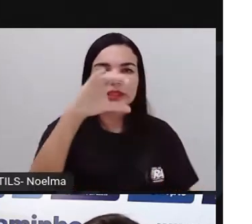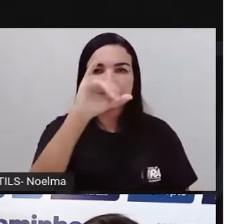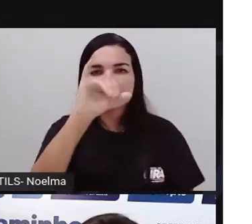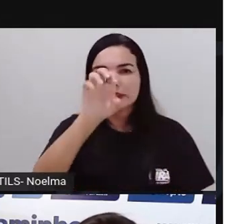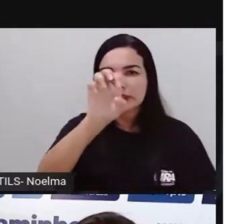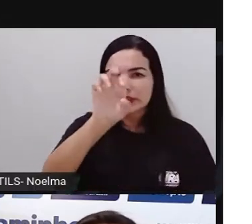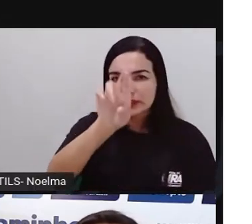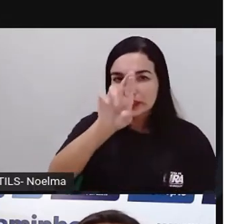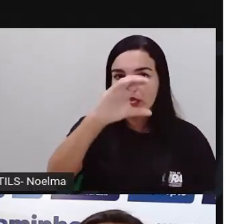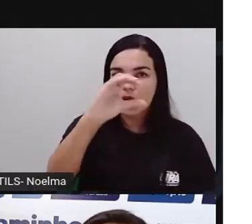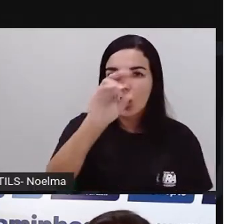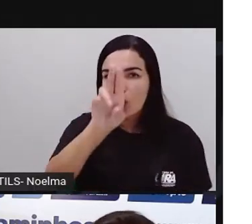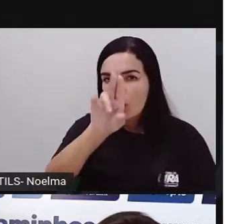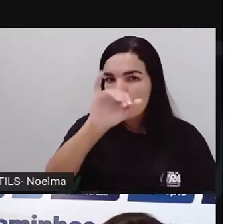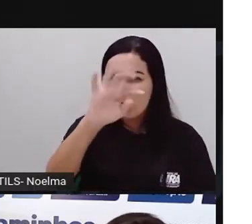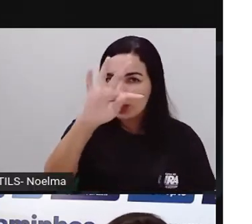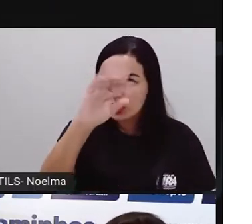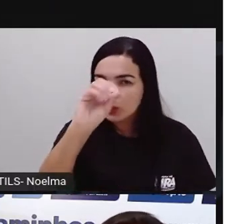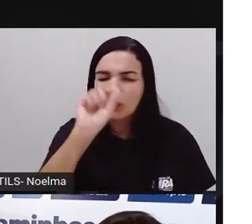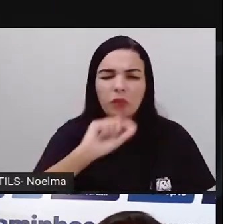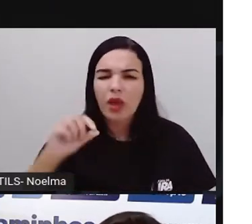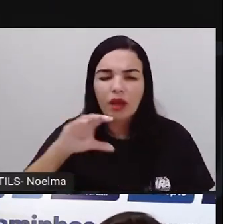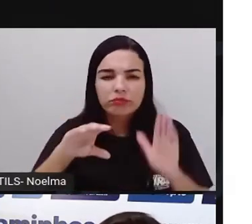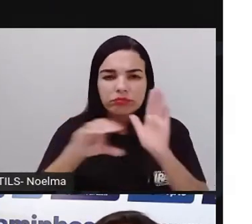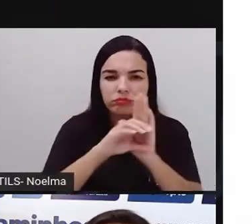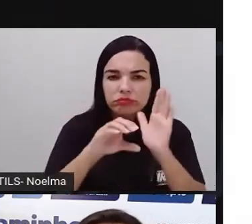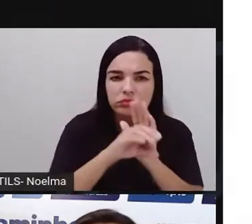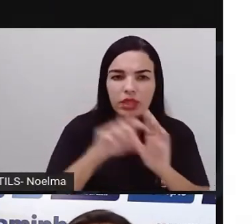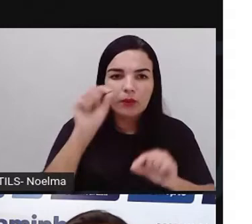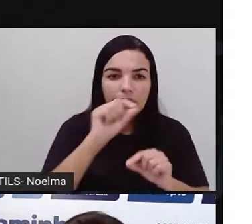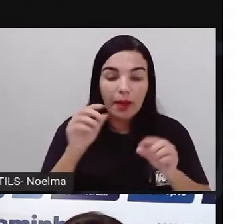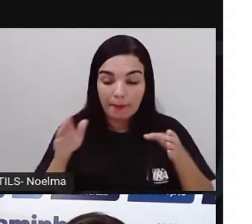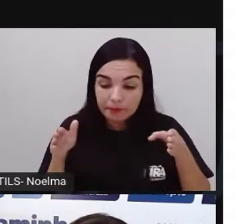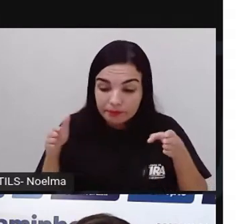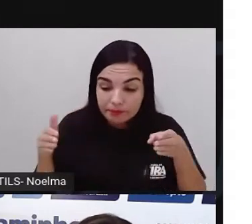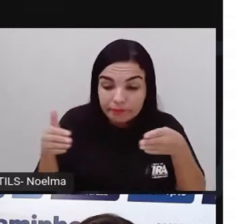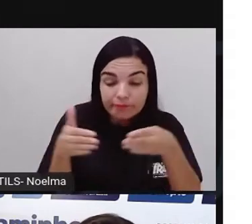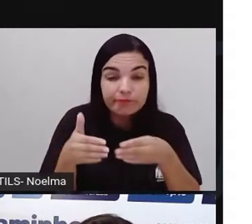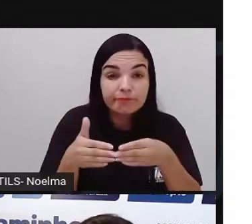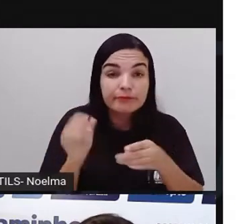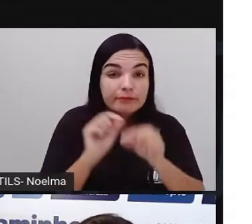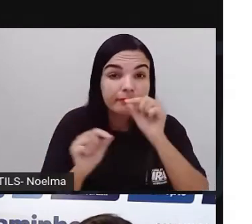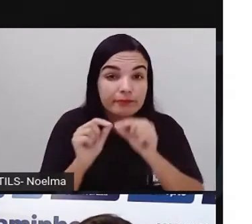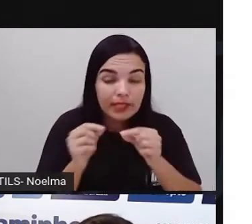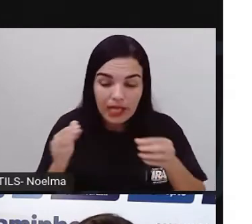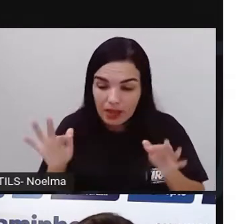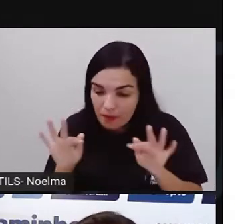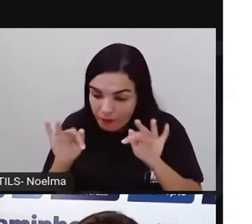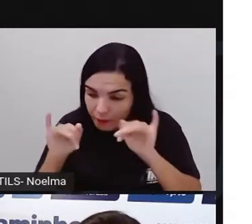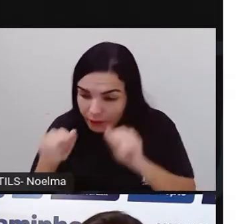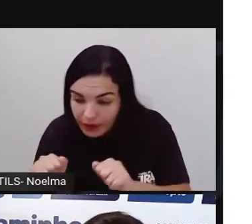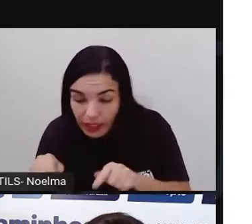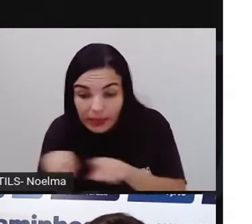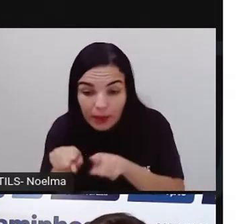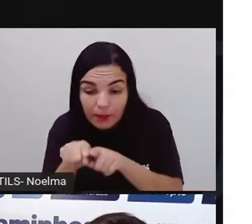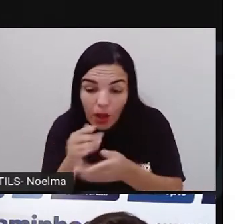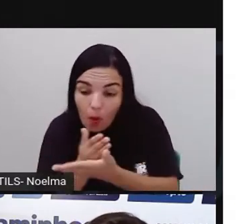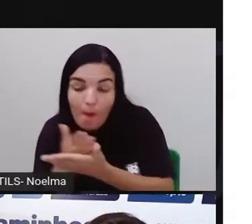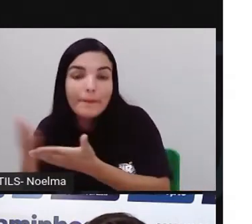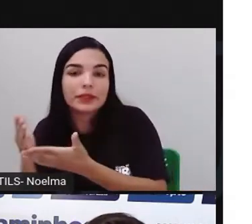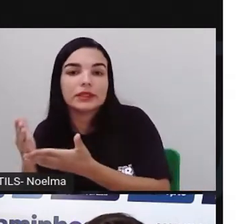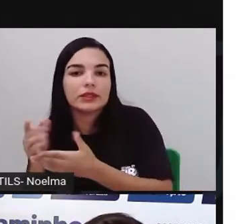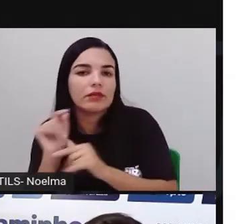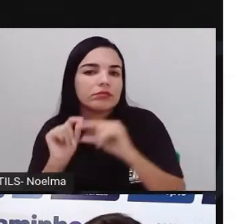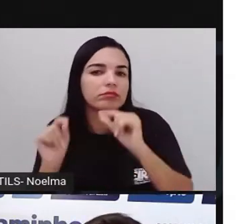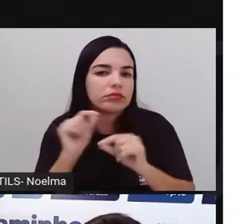nos remete a um caminho fechado, onde o fim é também o começo. O termo circuito elétrico é